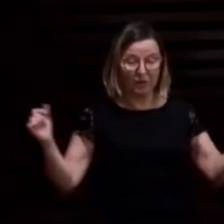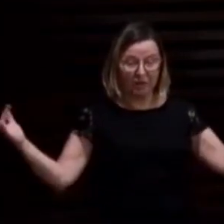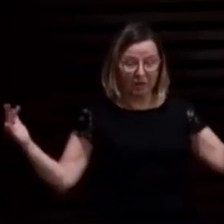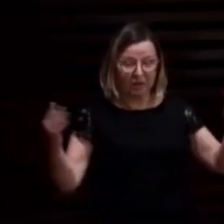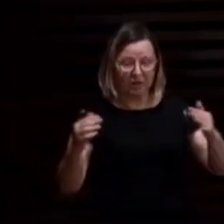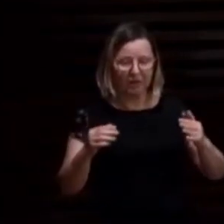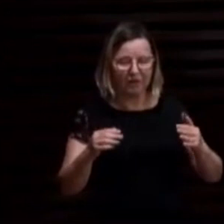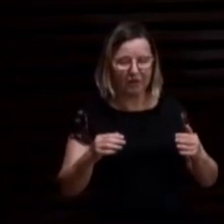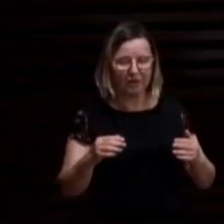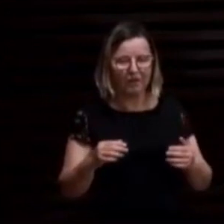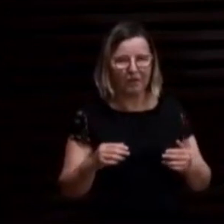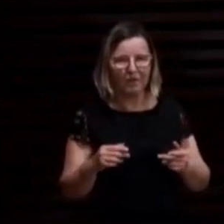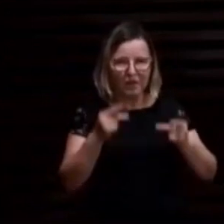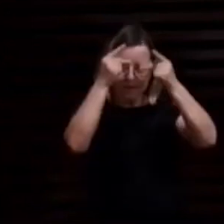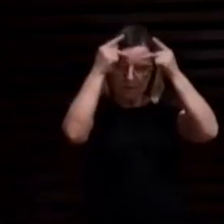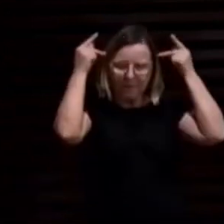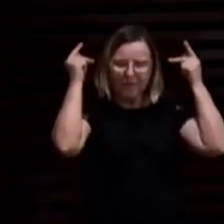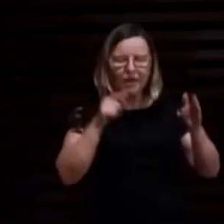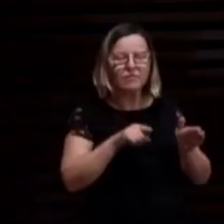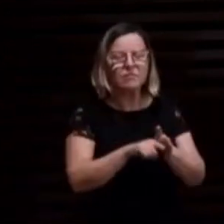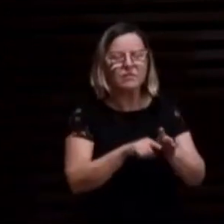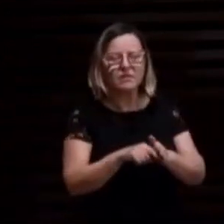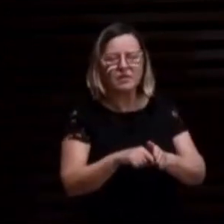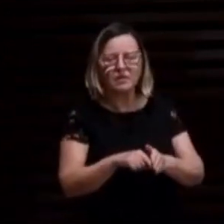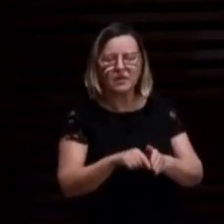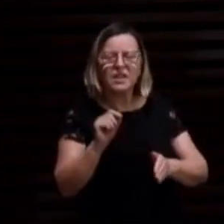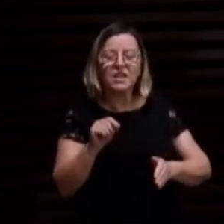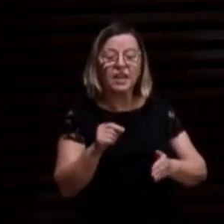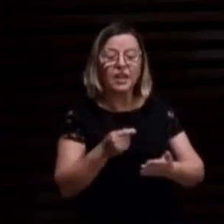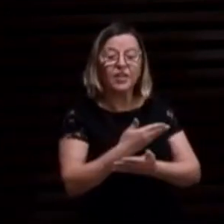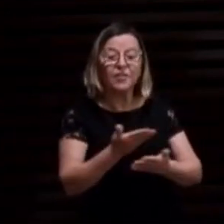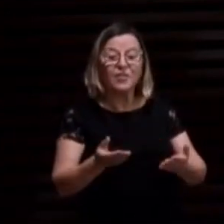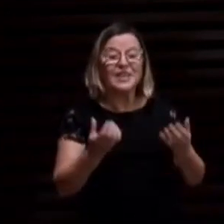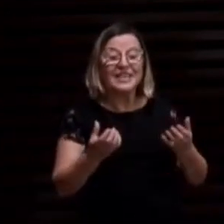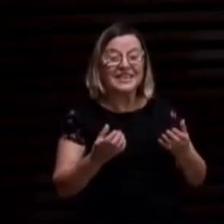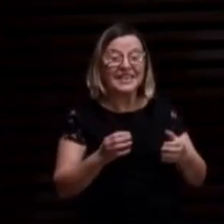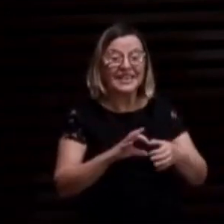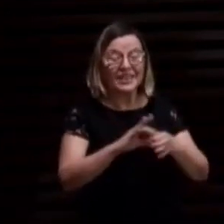Pilatos perguntou: quem é que vocês querem que eu solte?